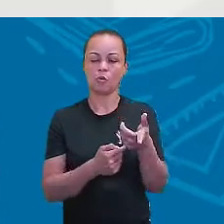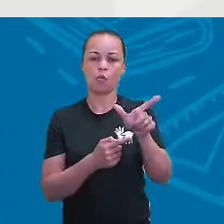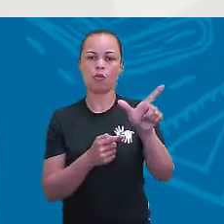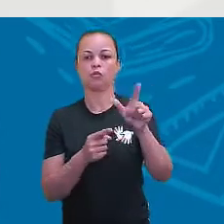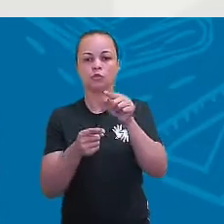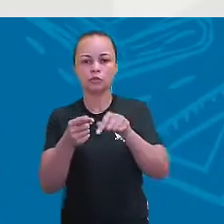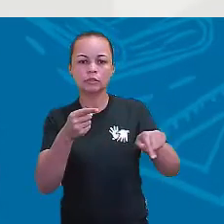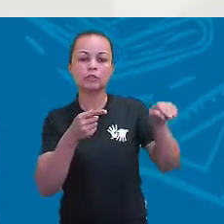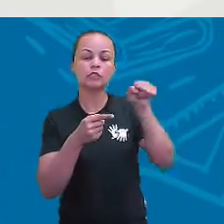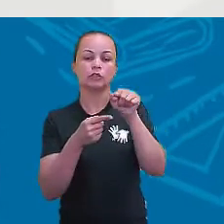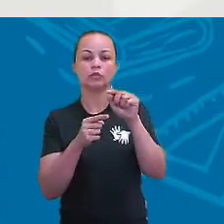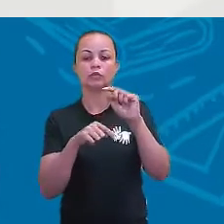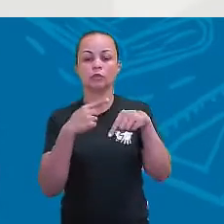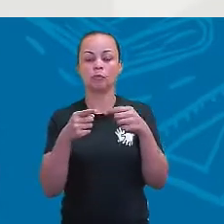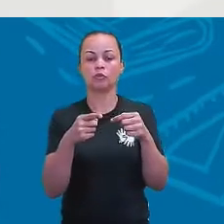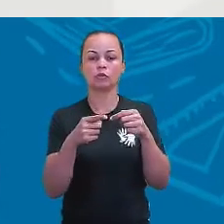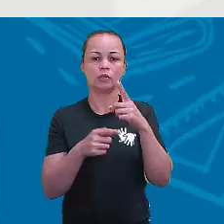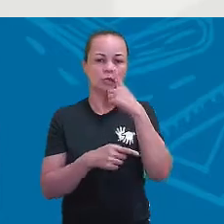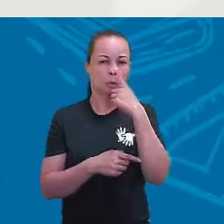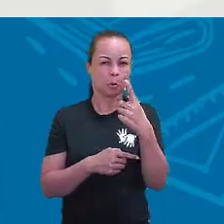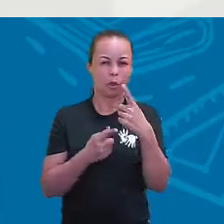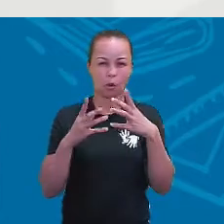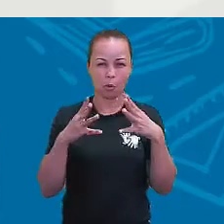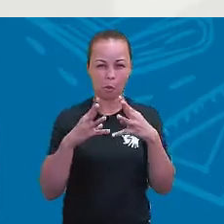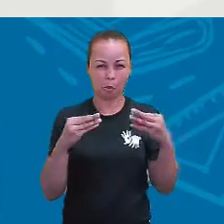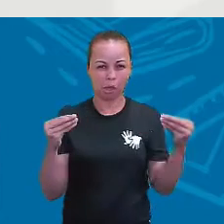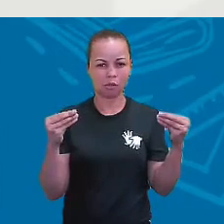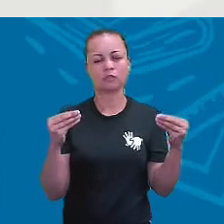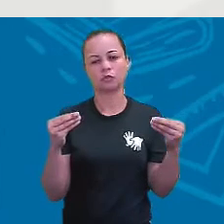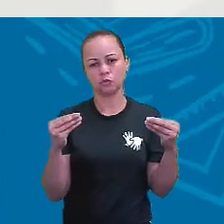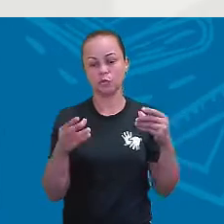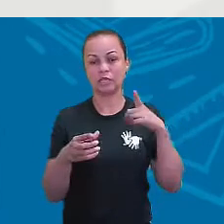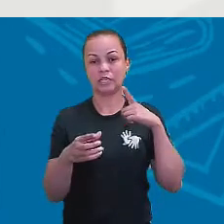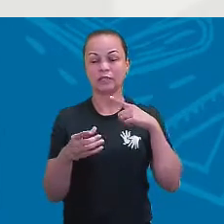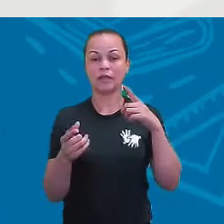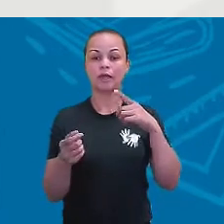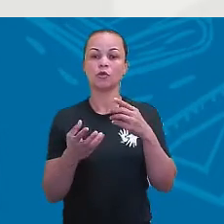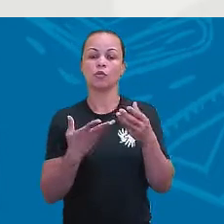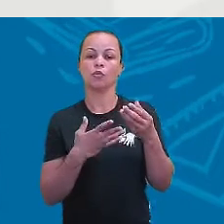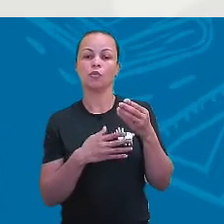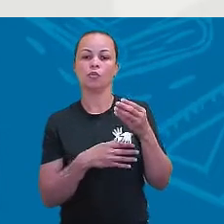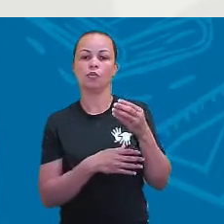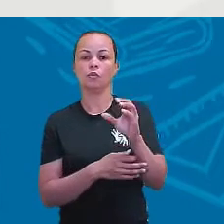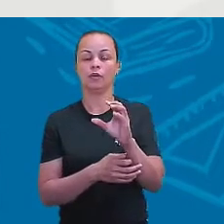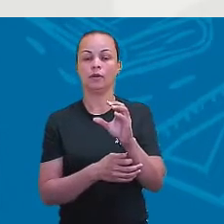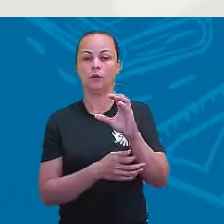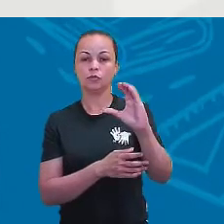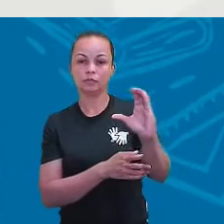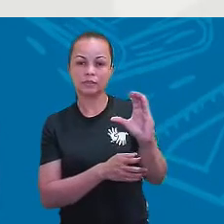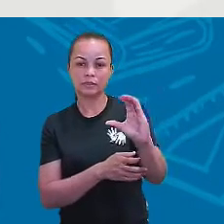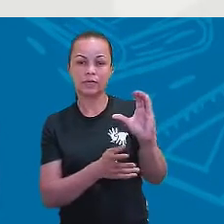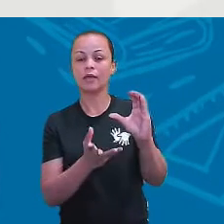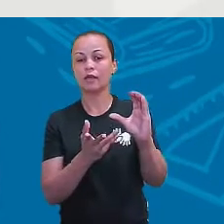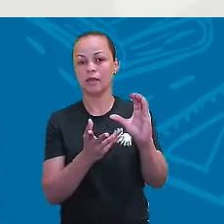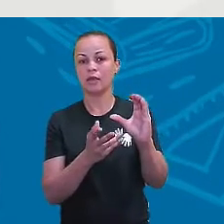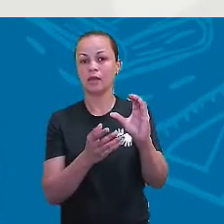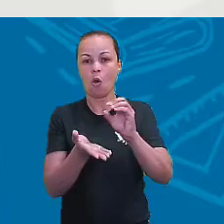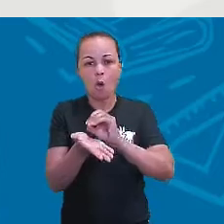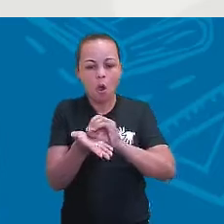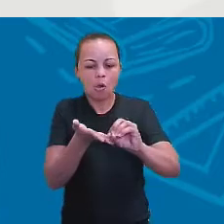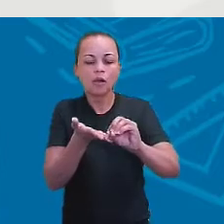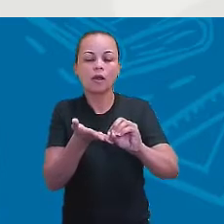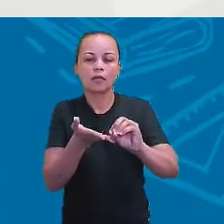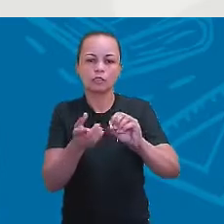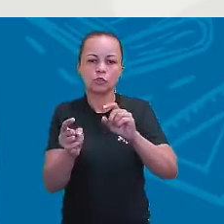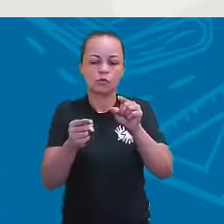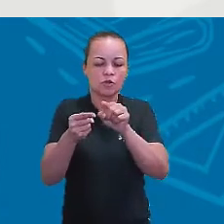quê? Dos decompositores, ou seja, os decompositores vai pegar aquele elemento orgânico, aquele carbono orgânico, e vai fazer ele também se transformar em um elemento que, novamente,